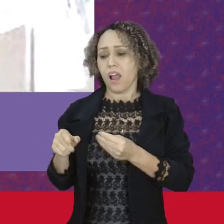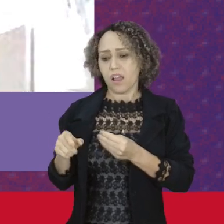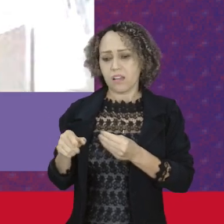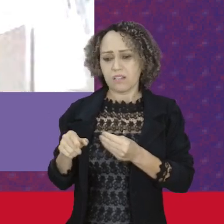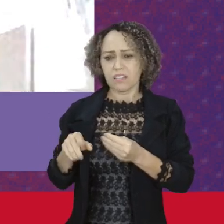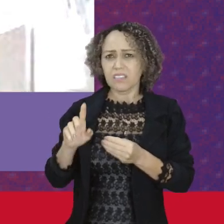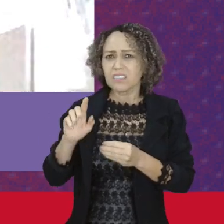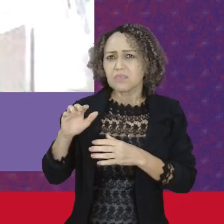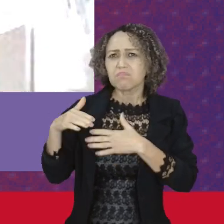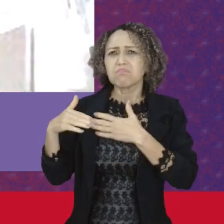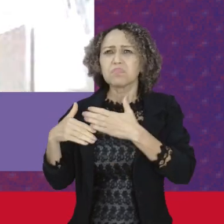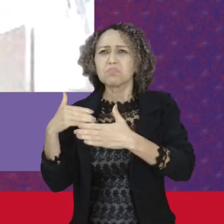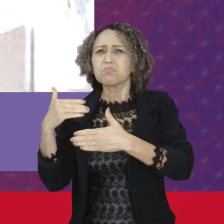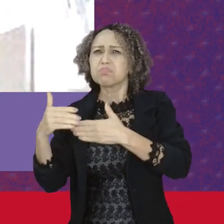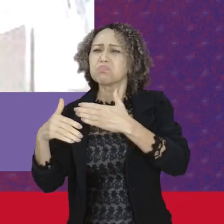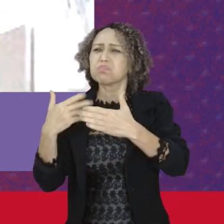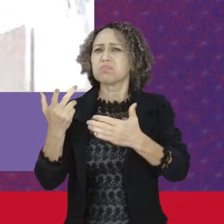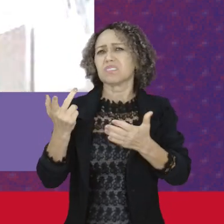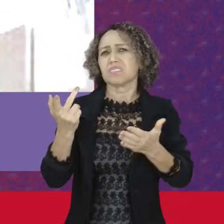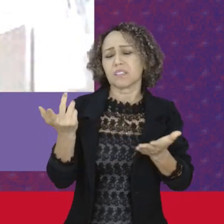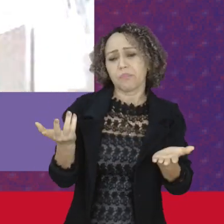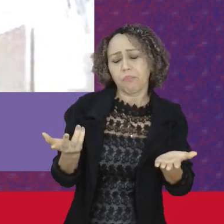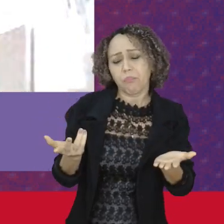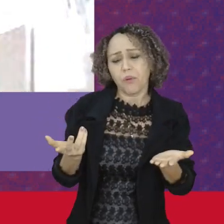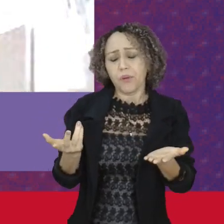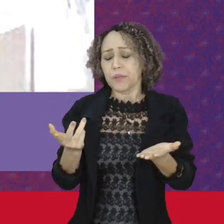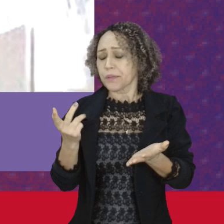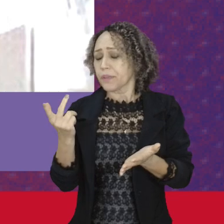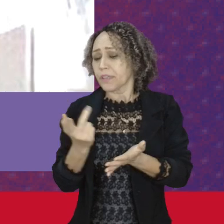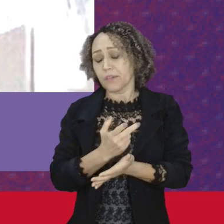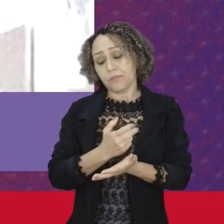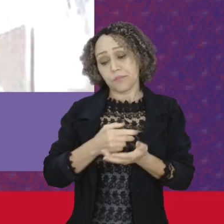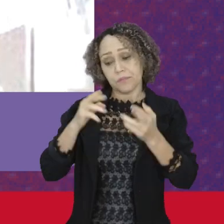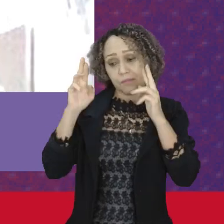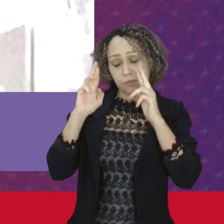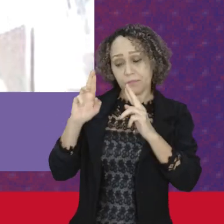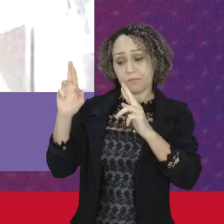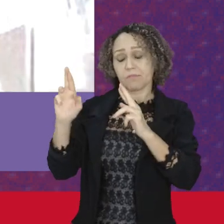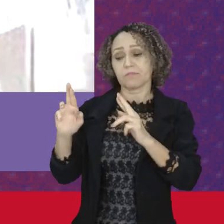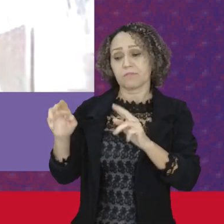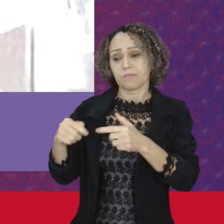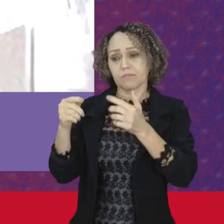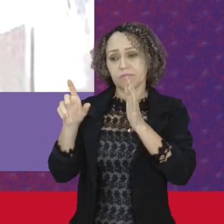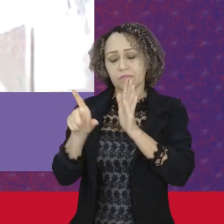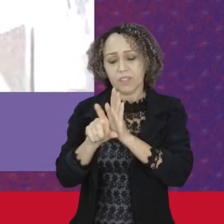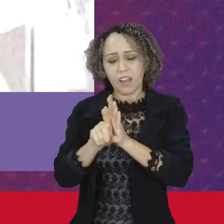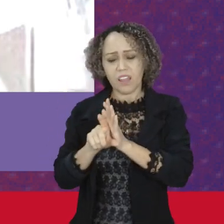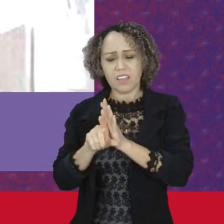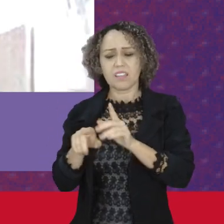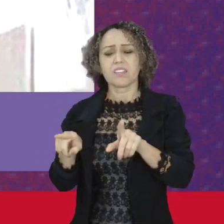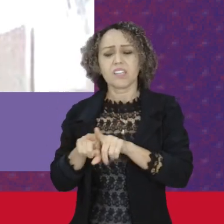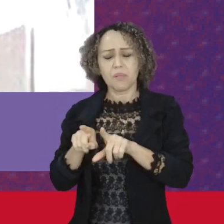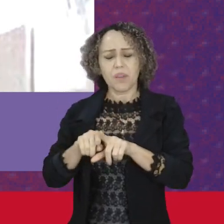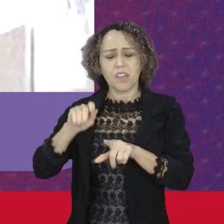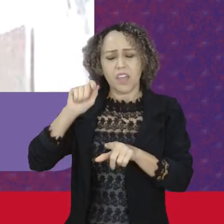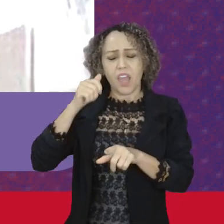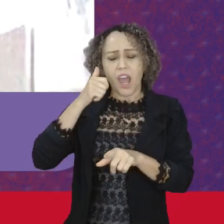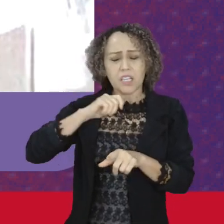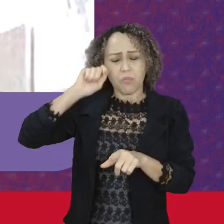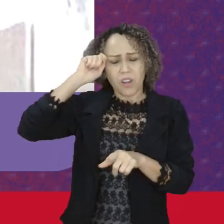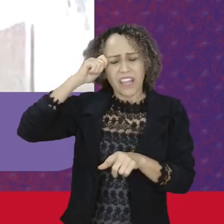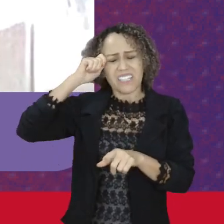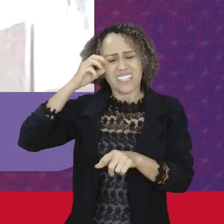mais tardiamente, como, por exemplo, é a luta das mulheres negras, muito embora essa luta seja ancestral, né,